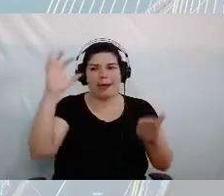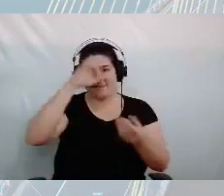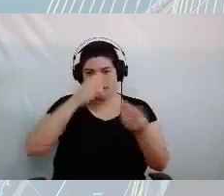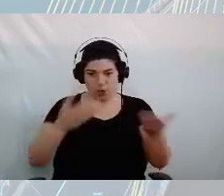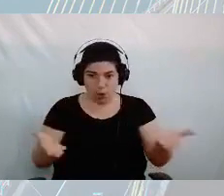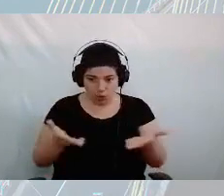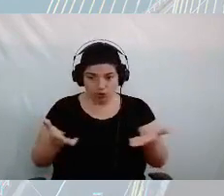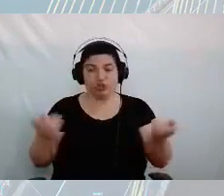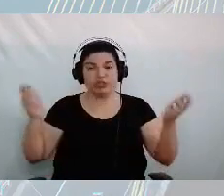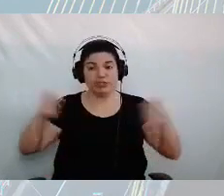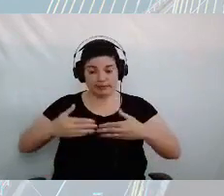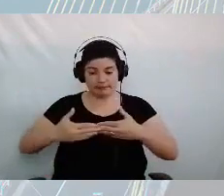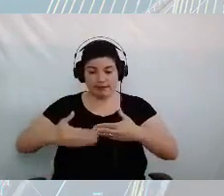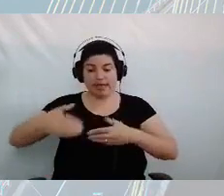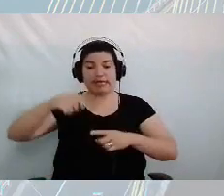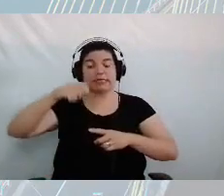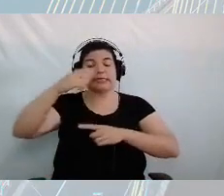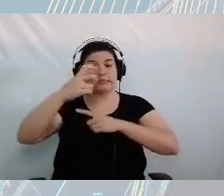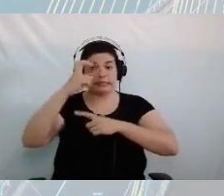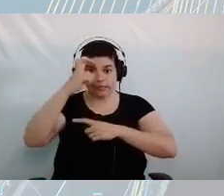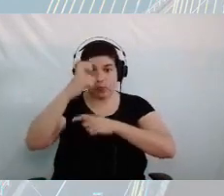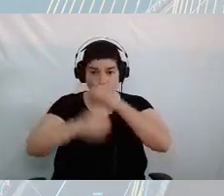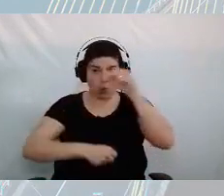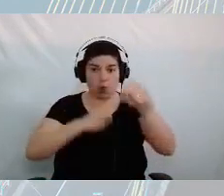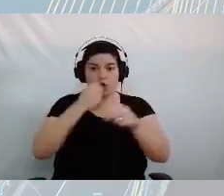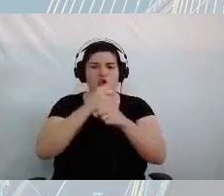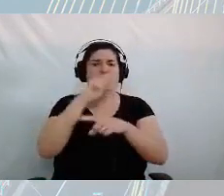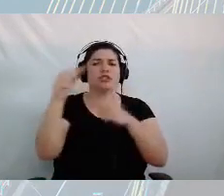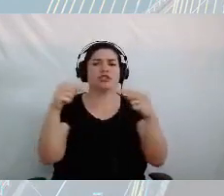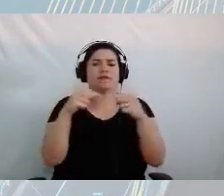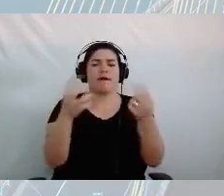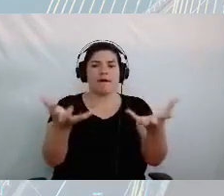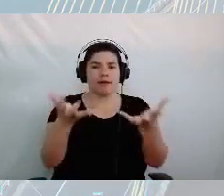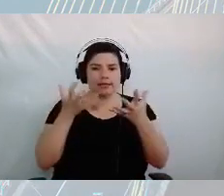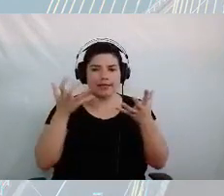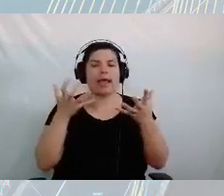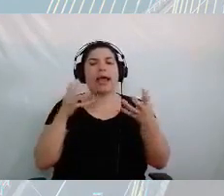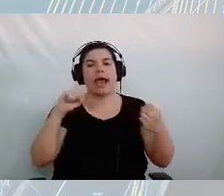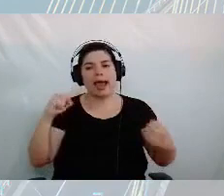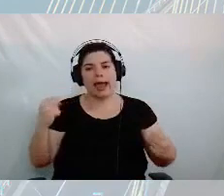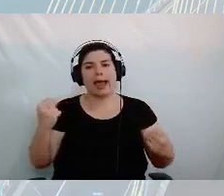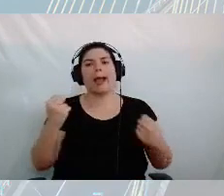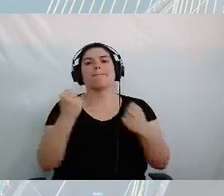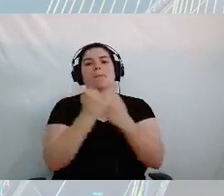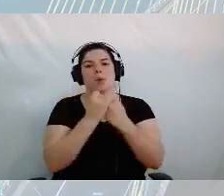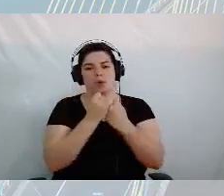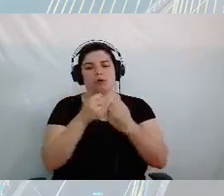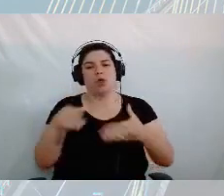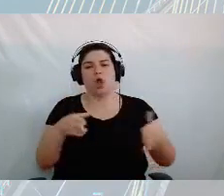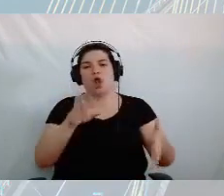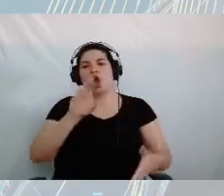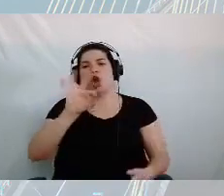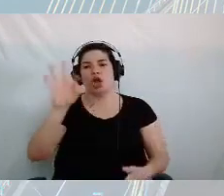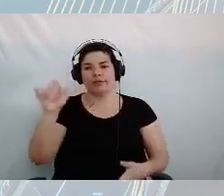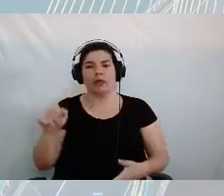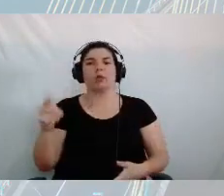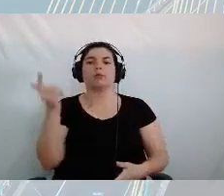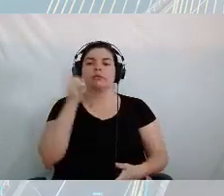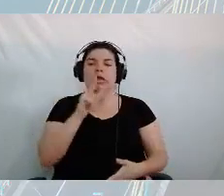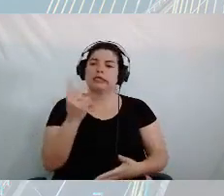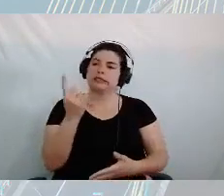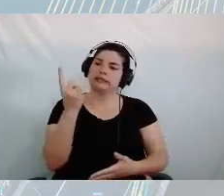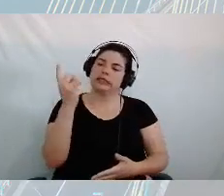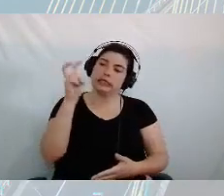nos próximos 5 anos, nosso objetivo é prospectar, com o apoio da Rota, mais de 5 milhões de captação direta